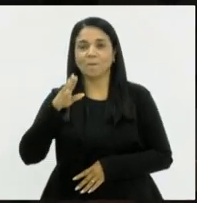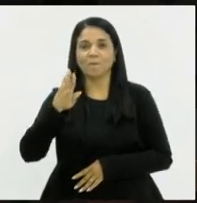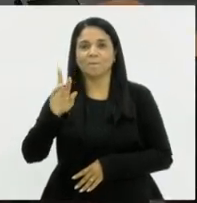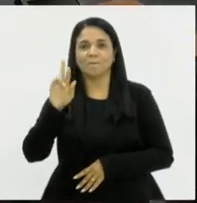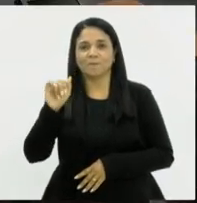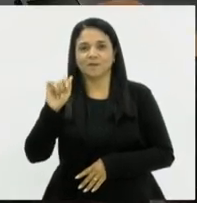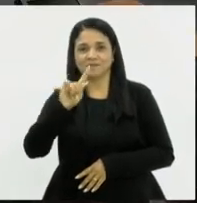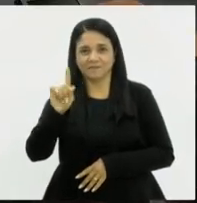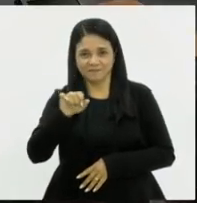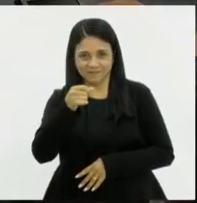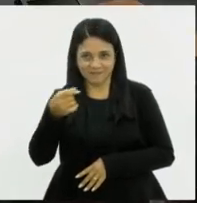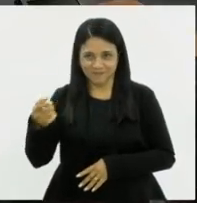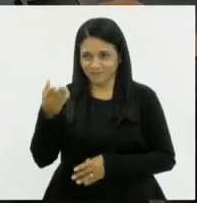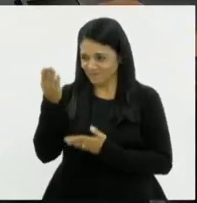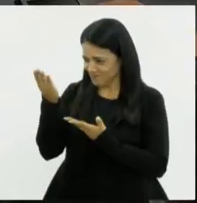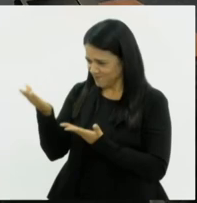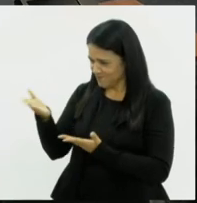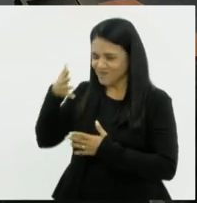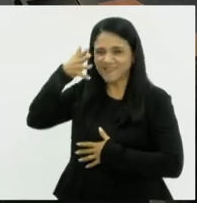Chiquinho Brazão.